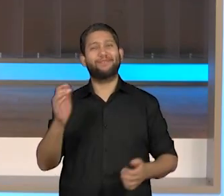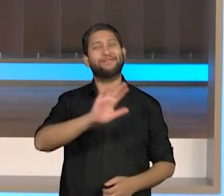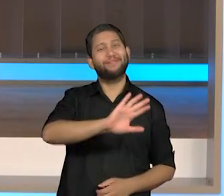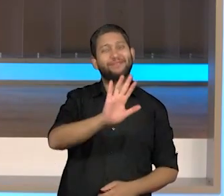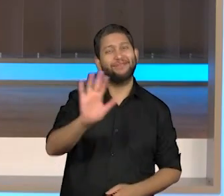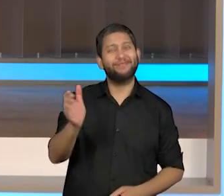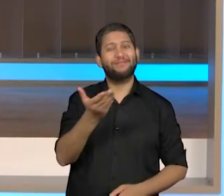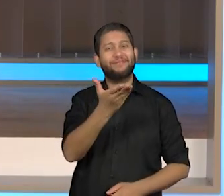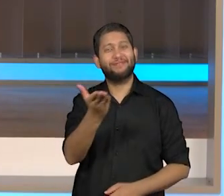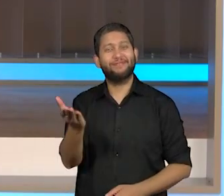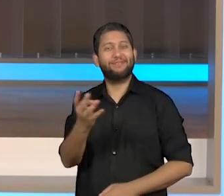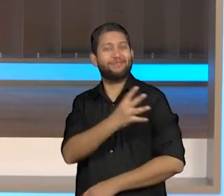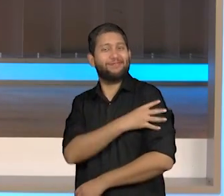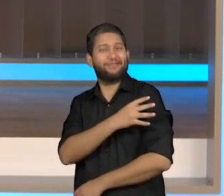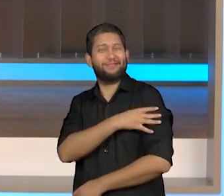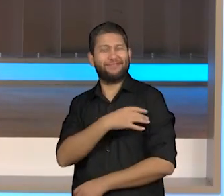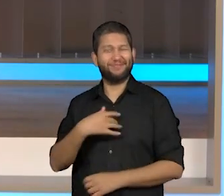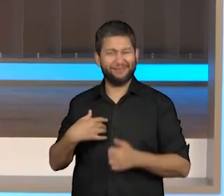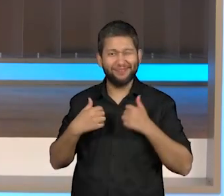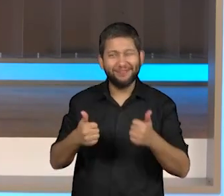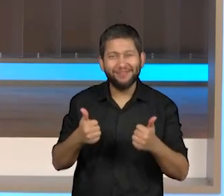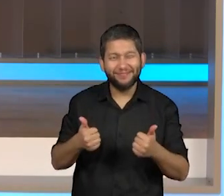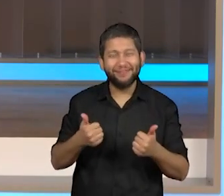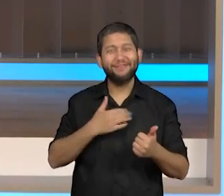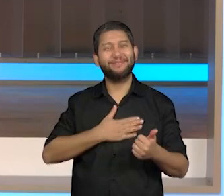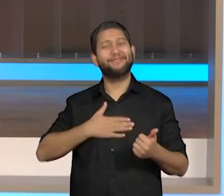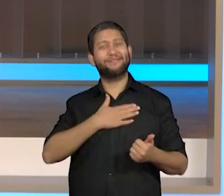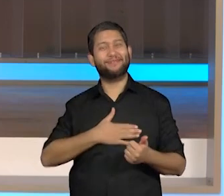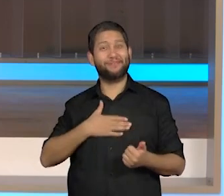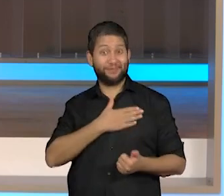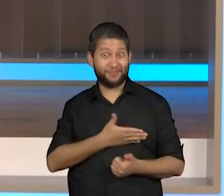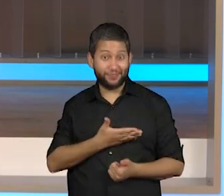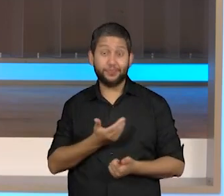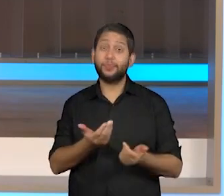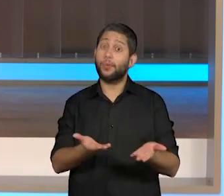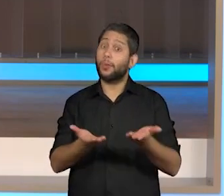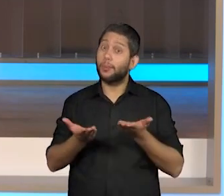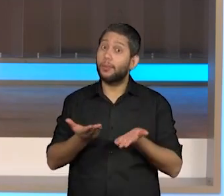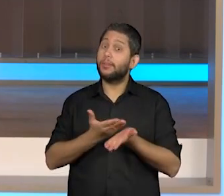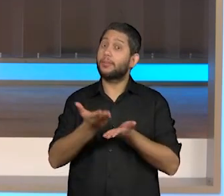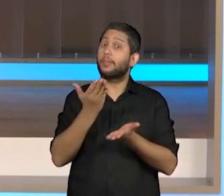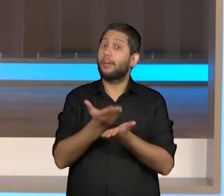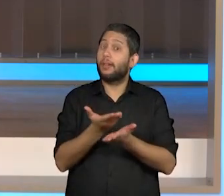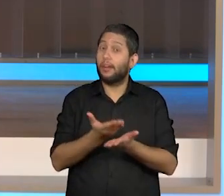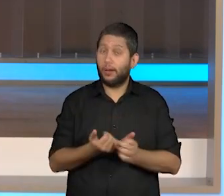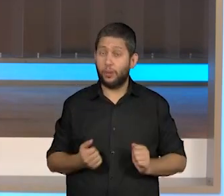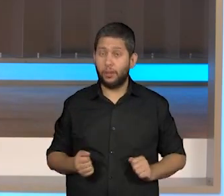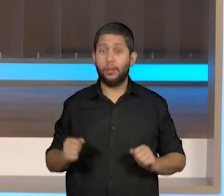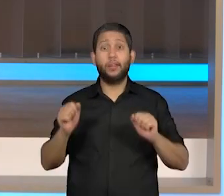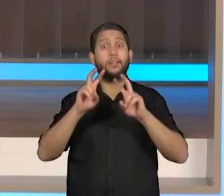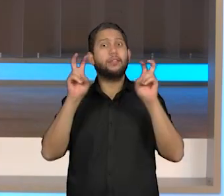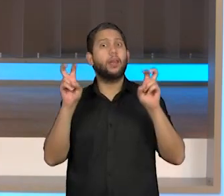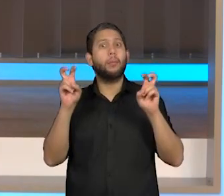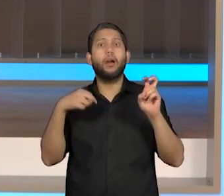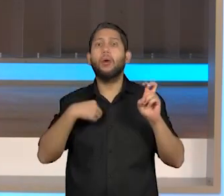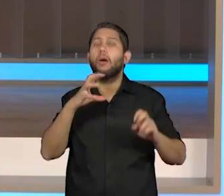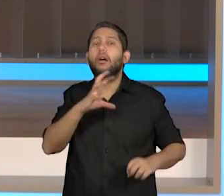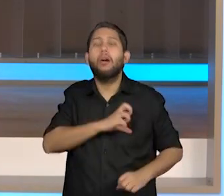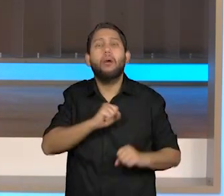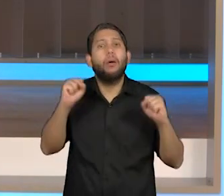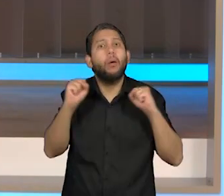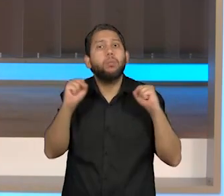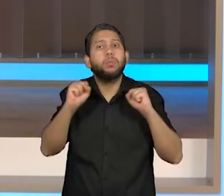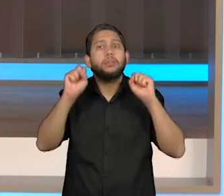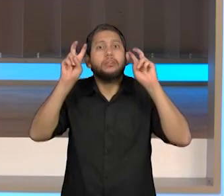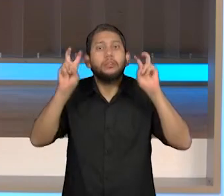Olá, galerinha do quarto ano aqui do Centro de Mídias. Vamos começar mais uma aula e hoje vamos falar sobre algo que eu adoro,